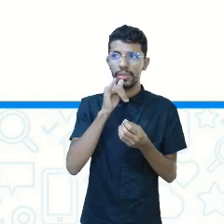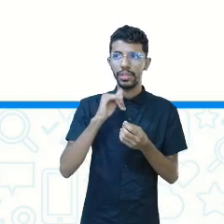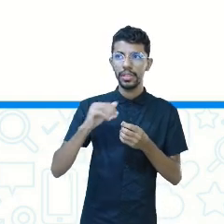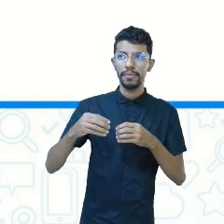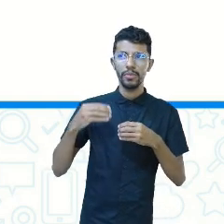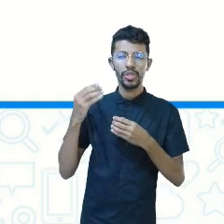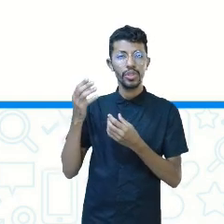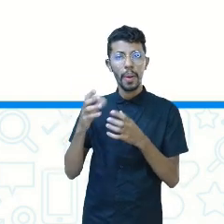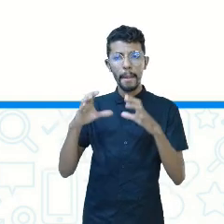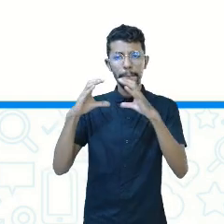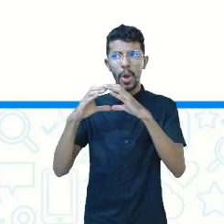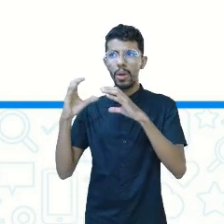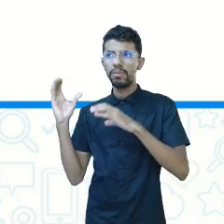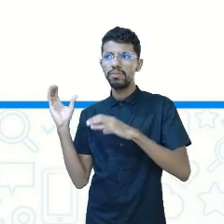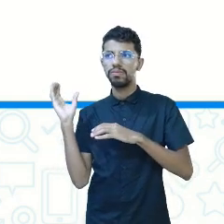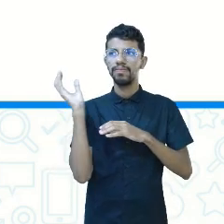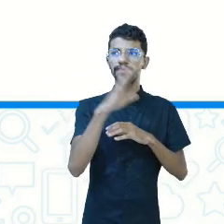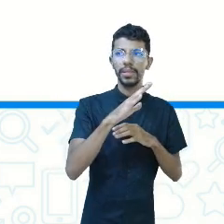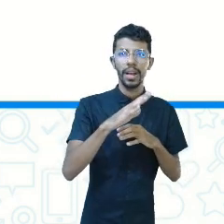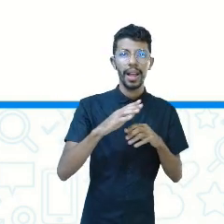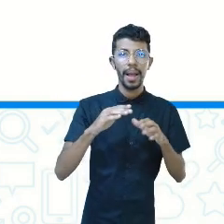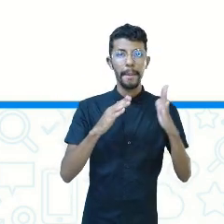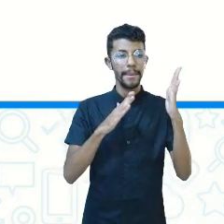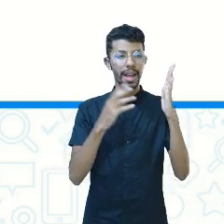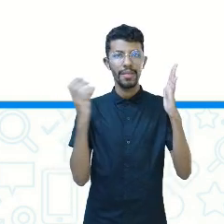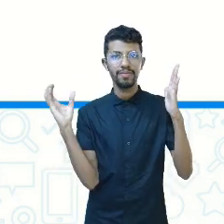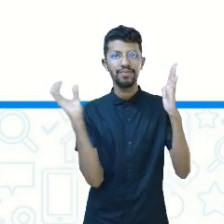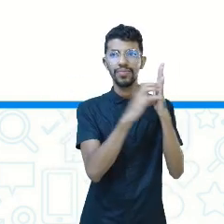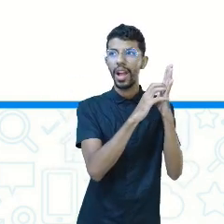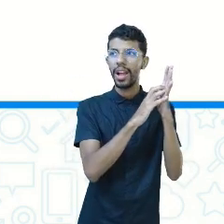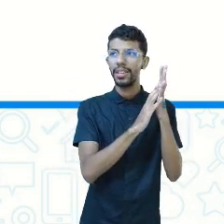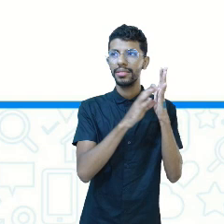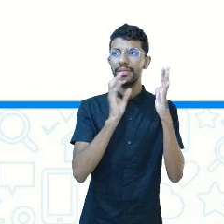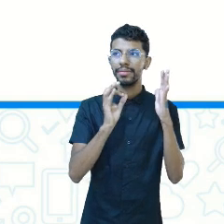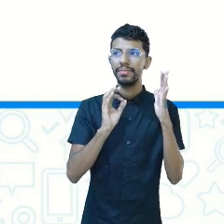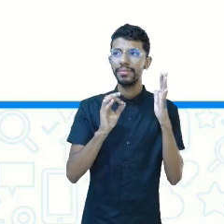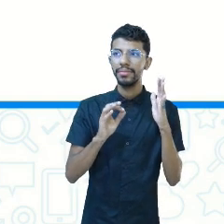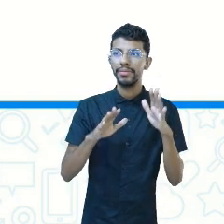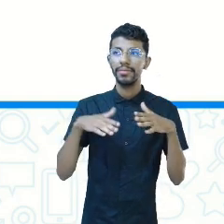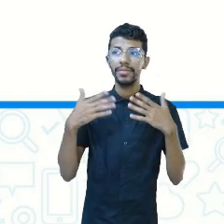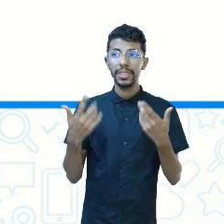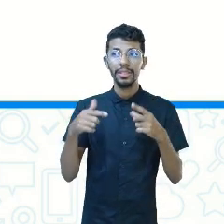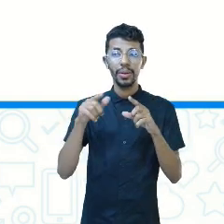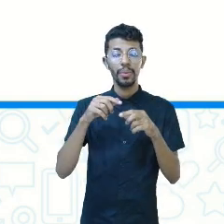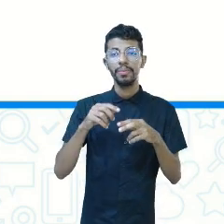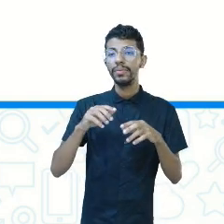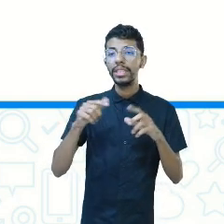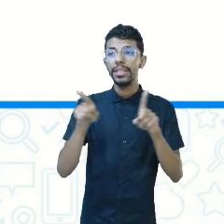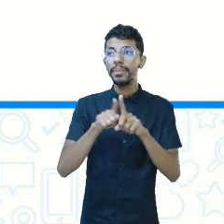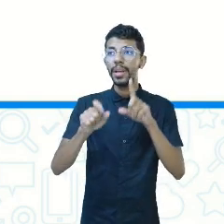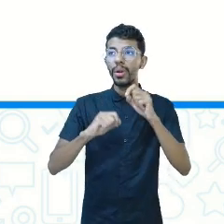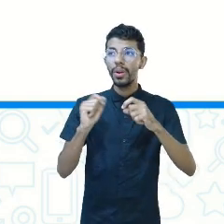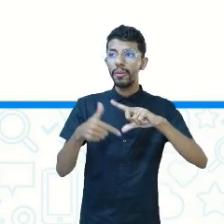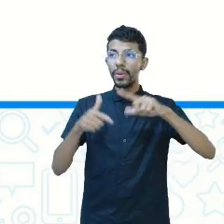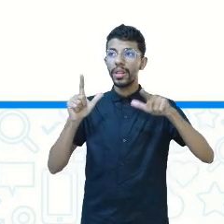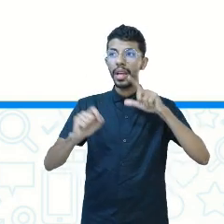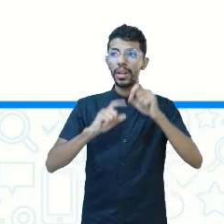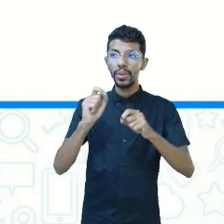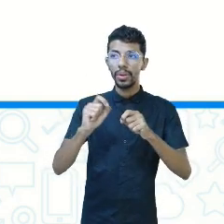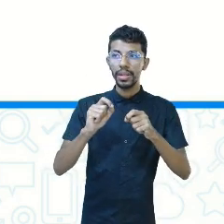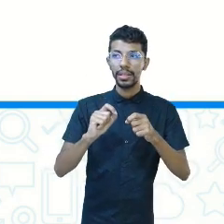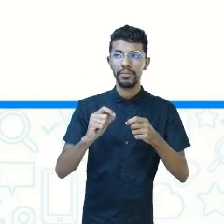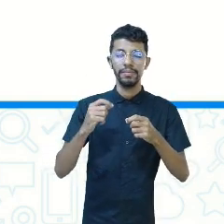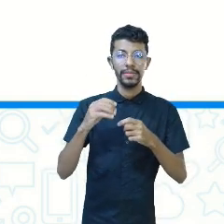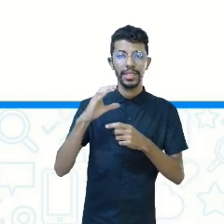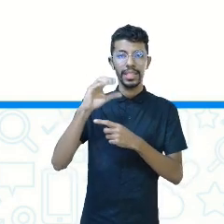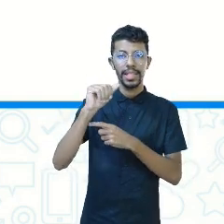uma capa de couro. O moderno cabo de guerra já era conhecido e utilizado